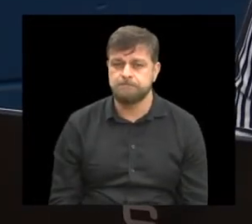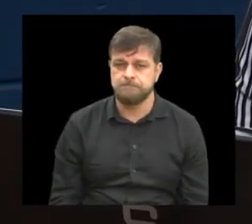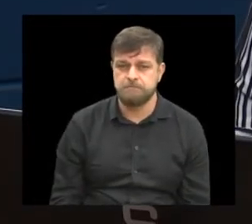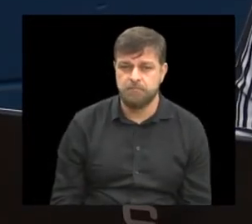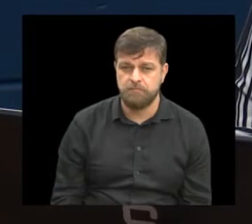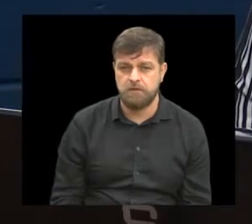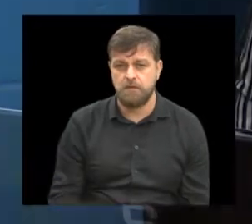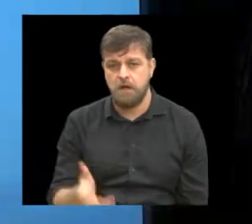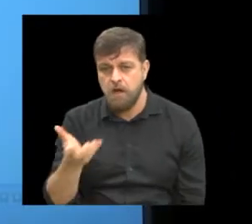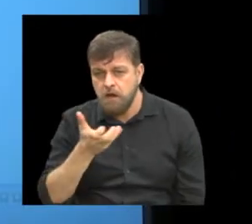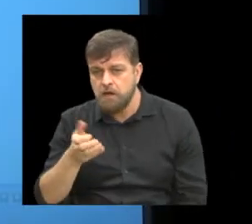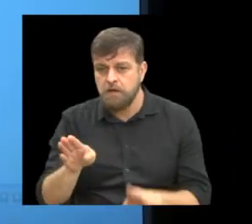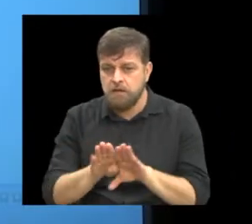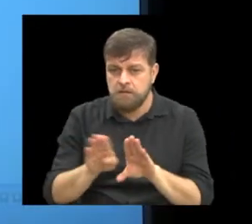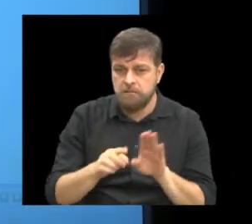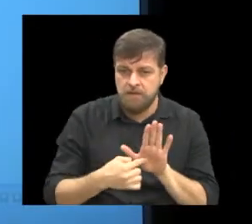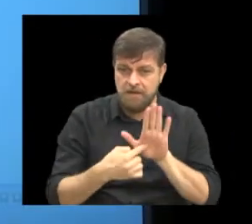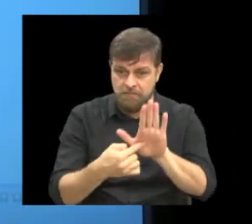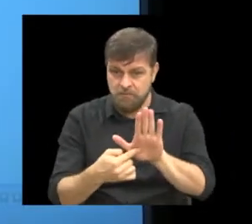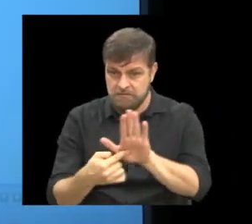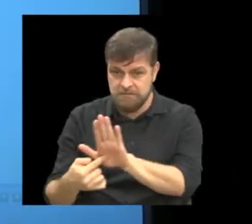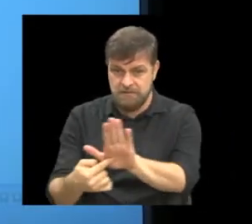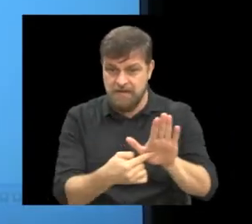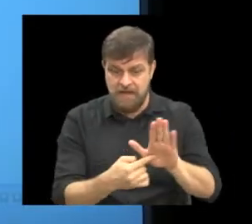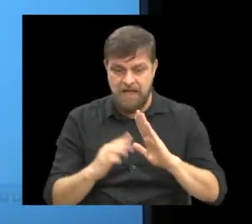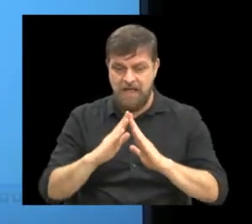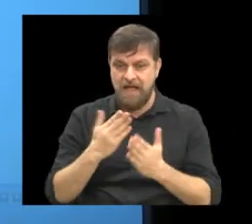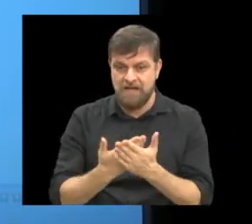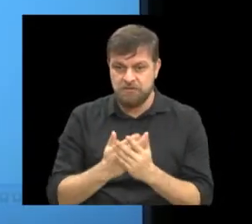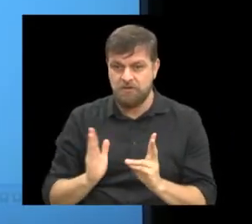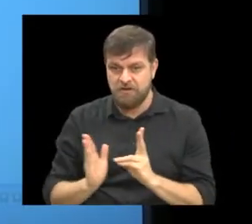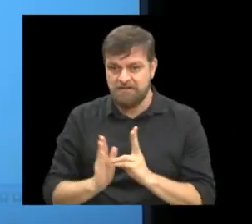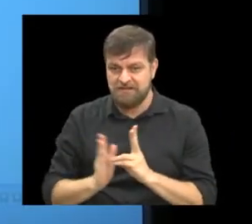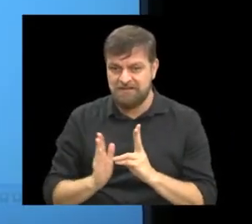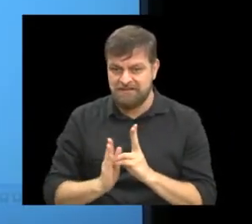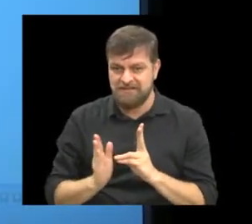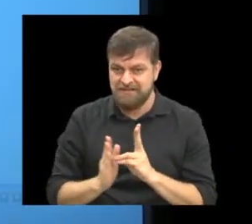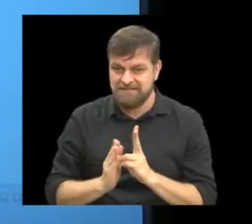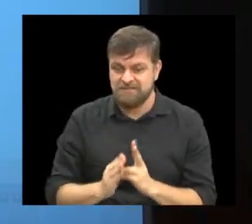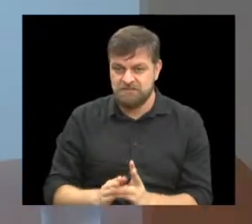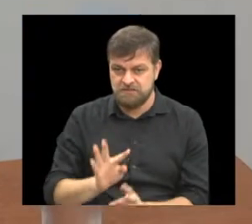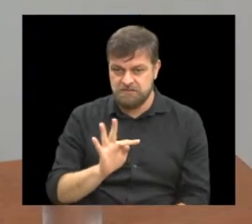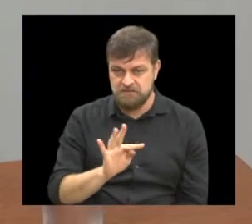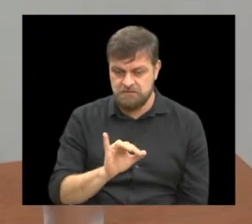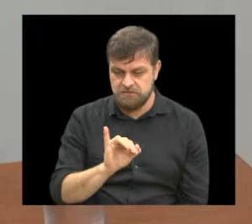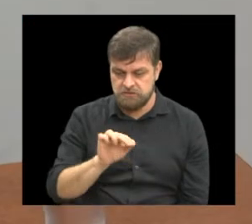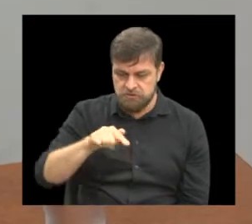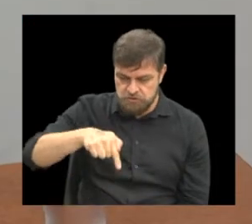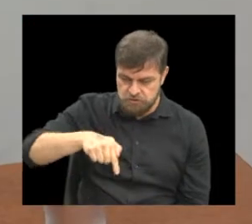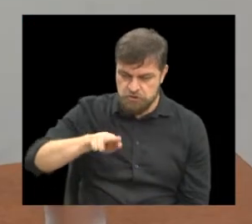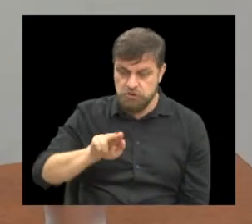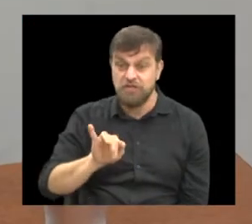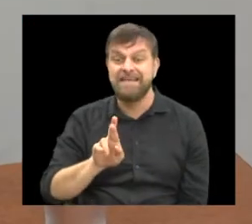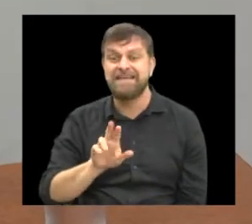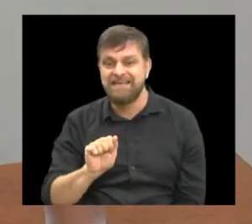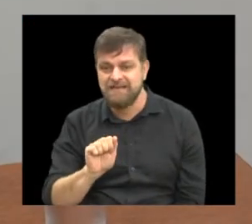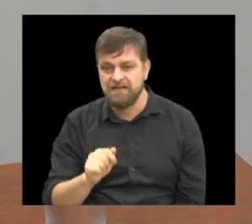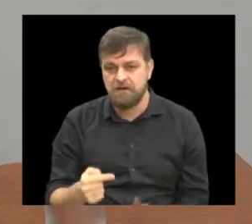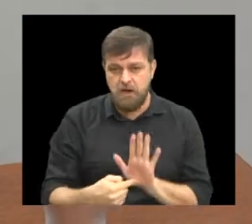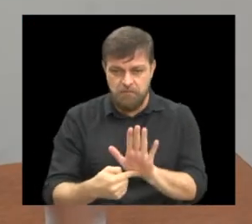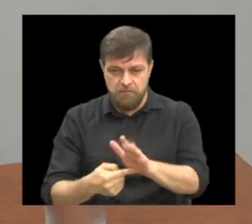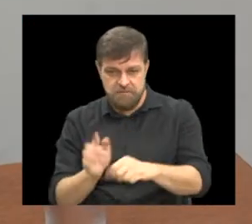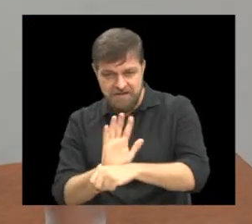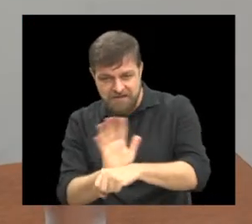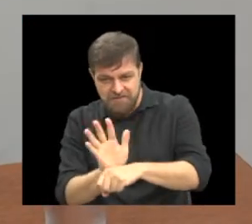Então, eu gostaria que vocês conhecessem a Tikira. Quer falar um pouquinho da lei? Então, eu gostaria que vocês conhecessem a Tikira. Vamos passar